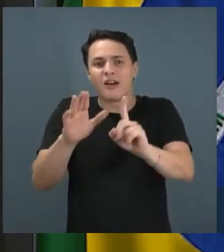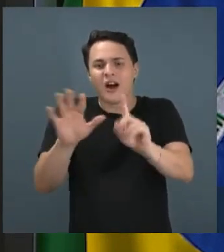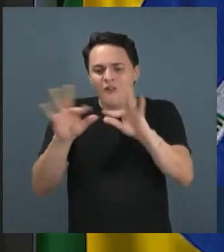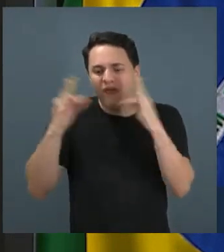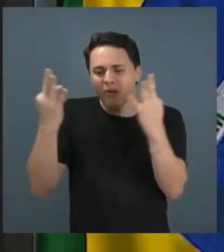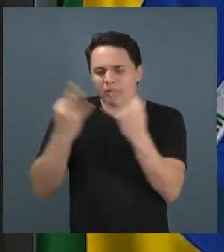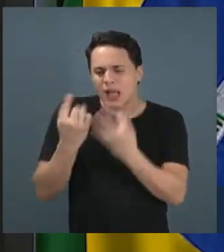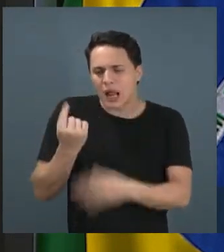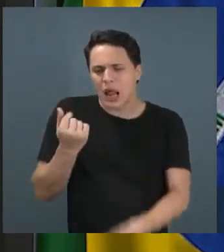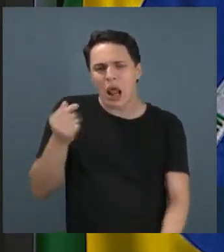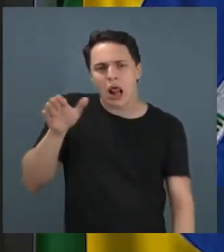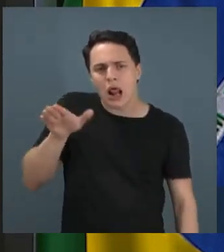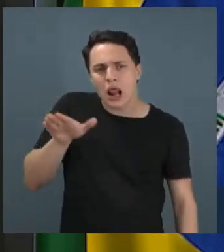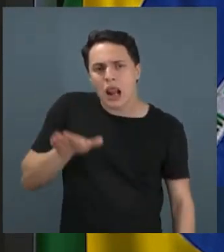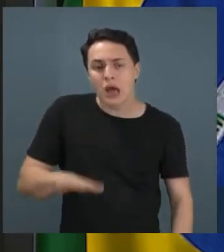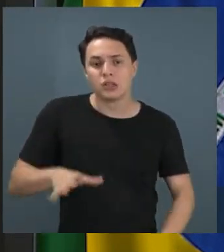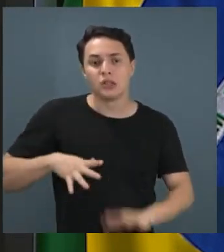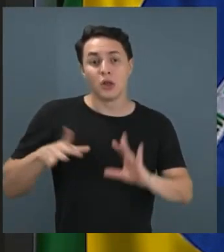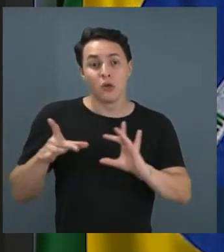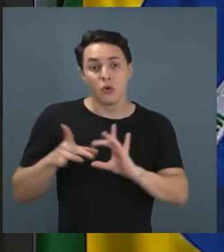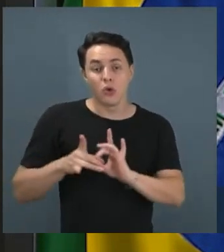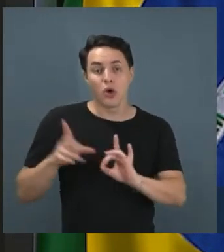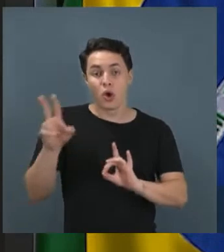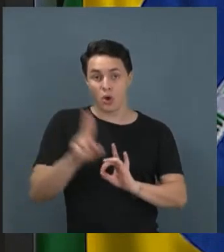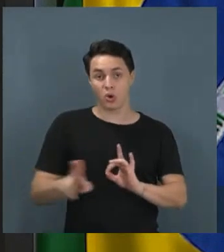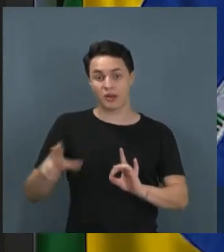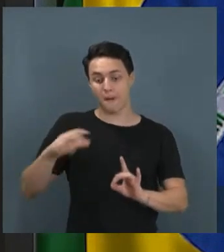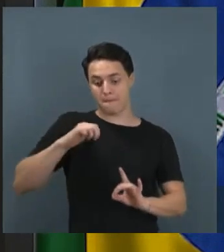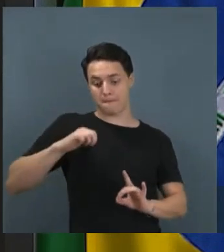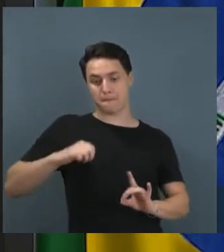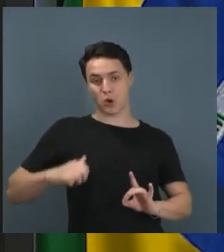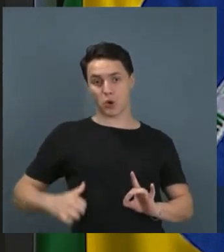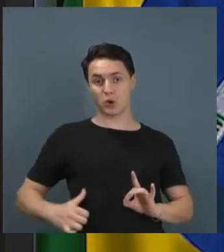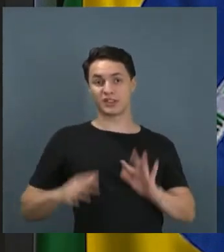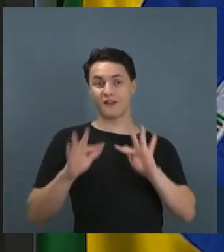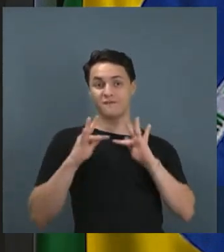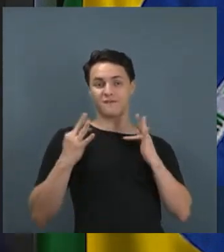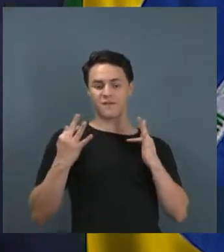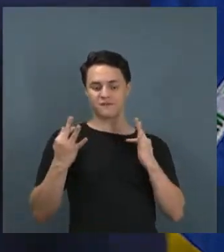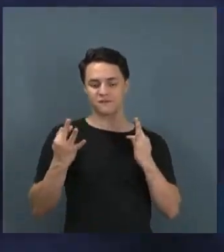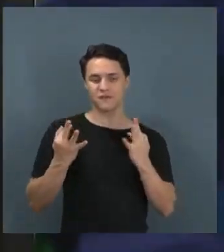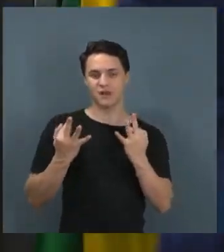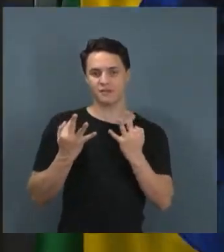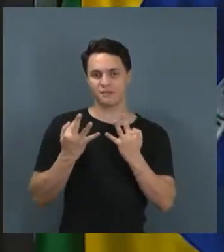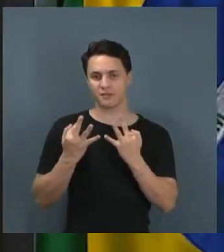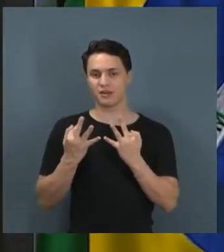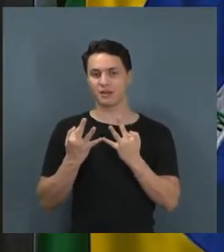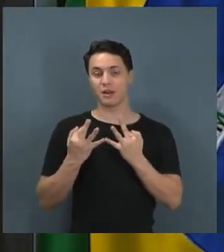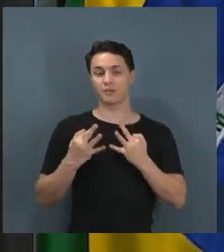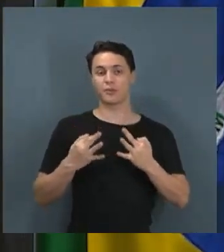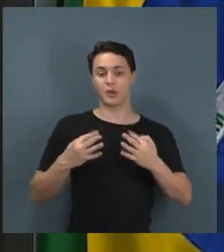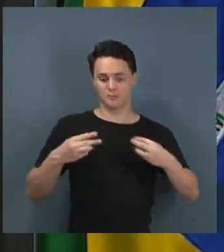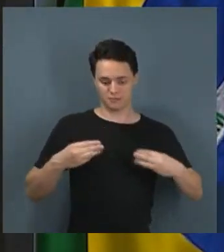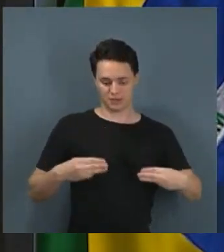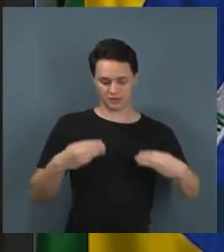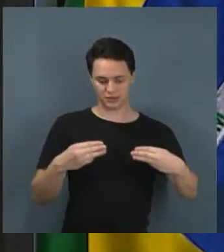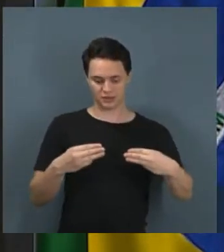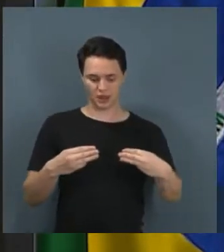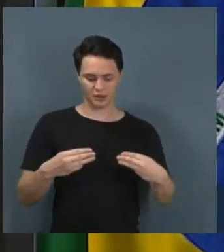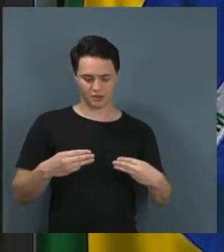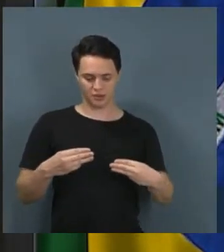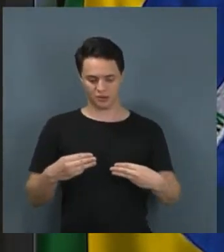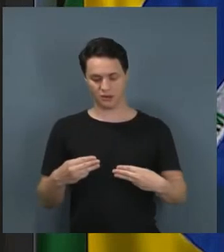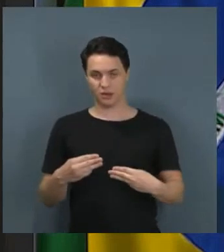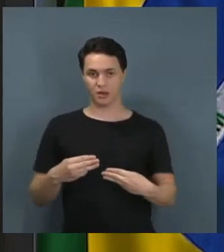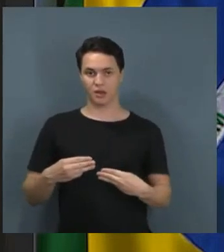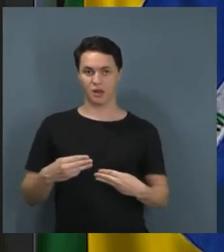renda vinculados ao Bolsa Família. O Ministério da Fazenda se manifesta nesta mesma linha.